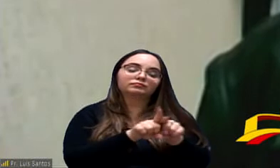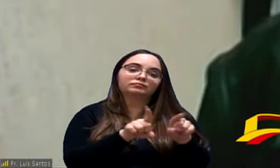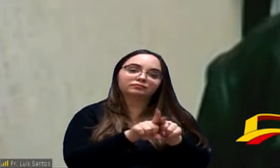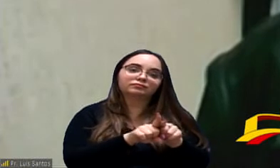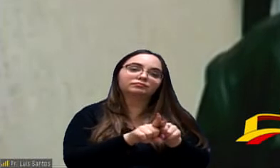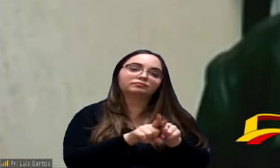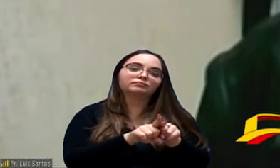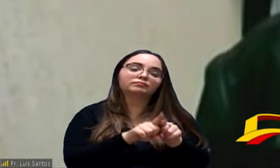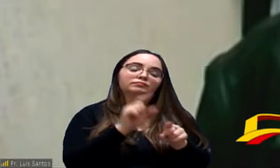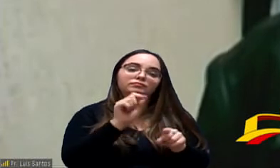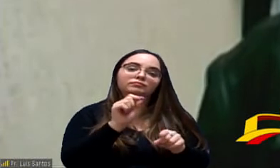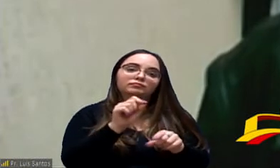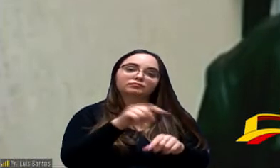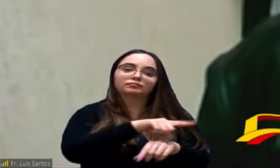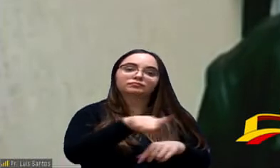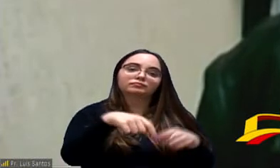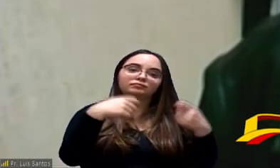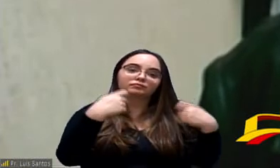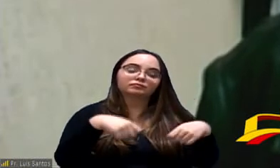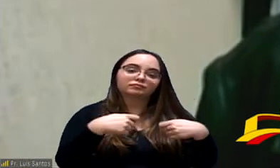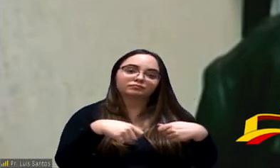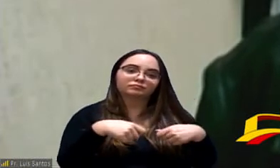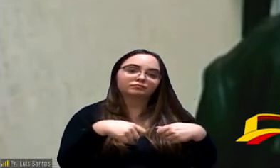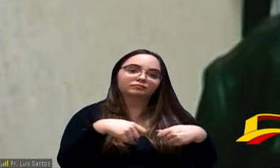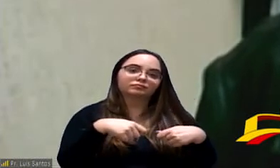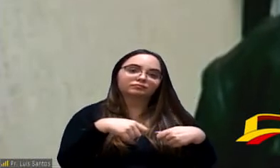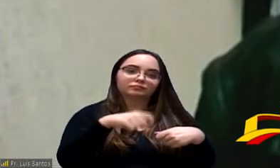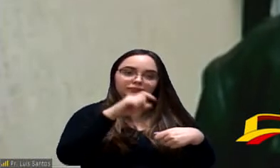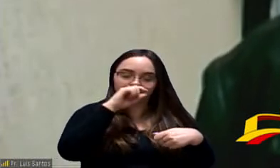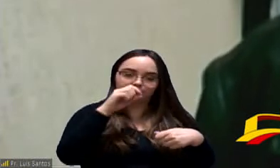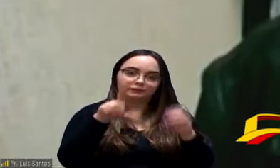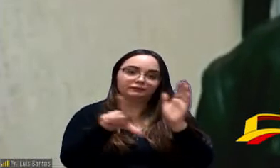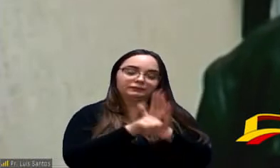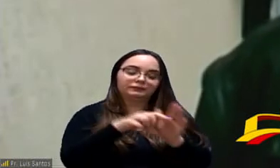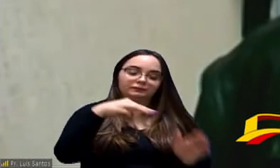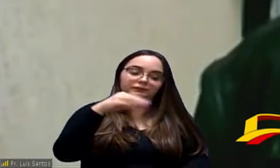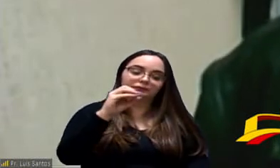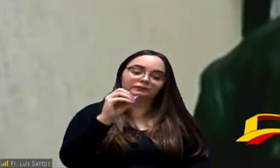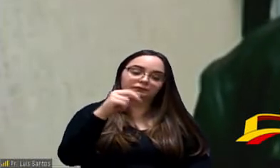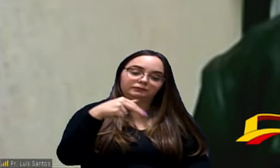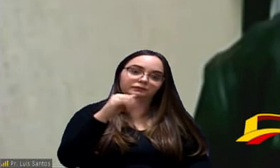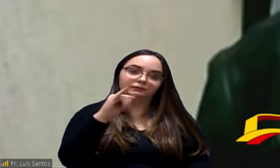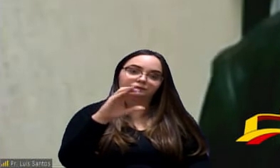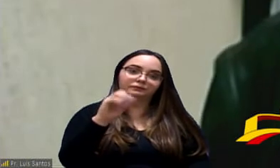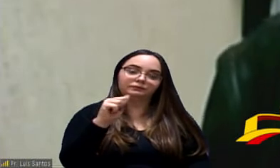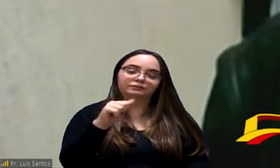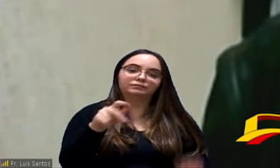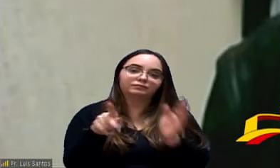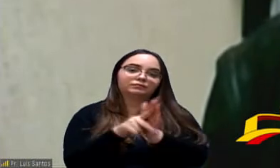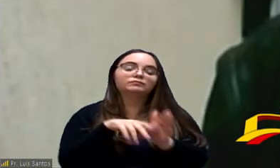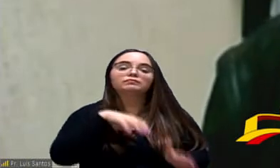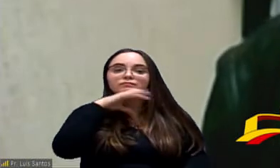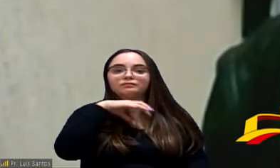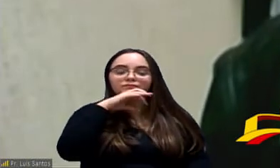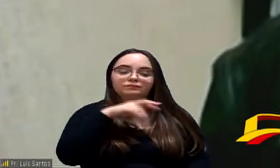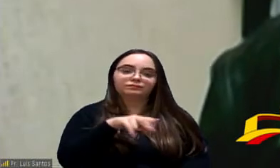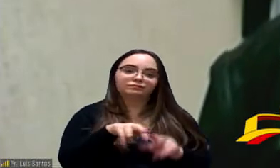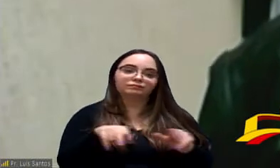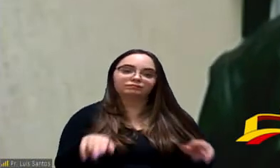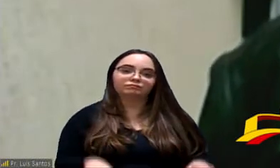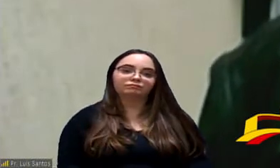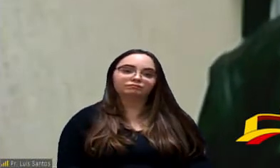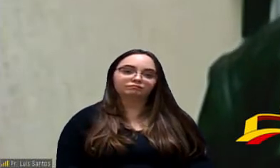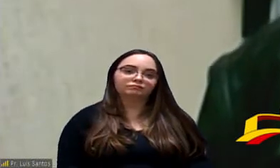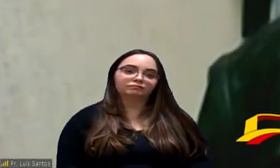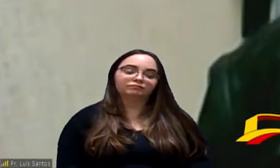das Mônica dos Animais. Seria a Lei Mônica dos Animais, porque eu acredito que ela, com